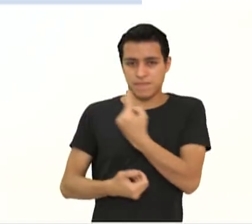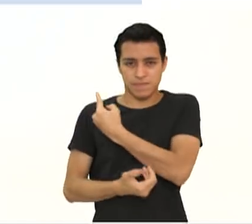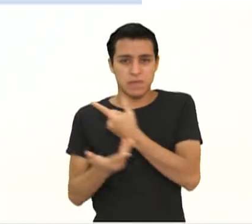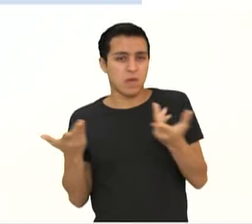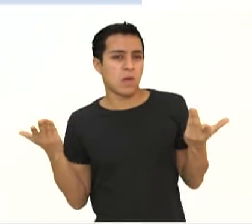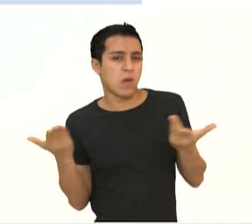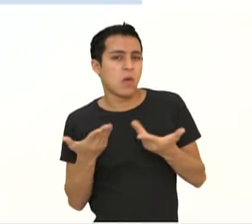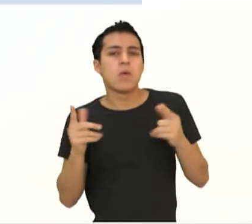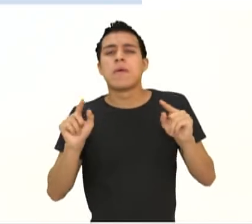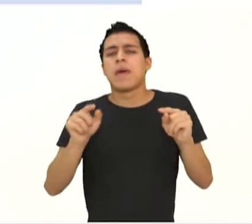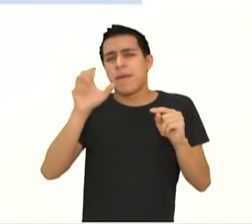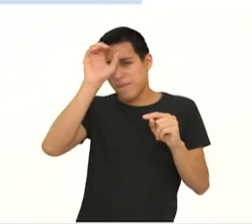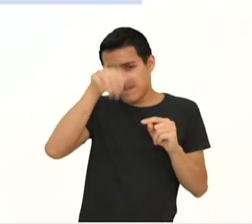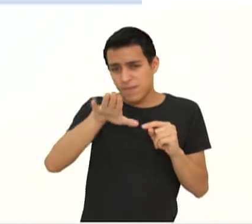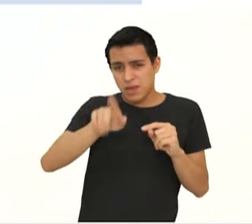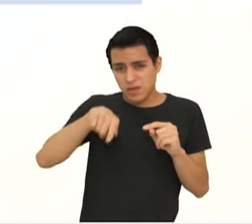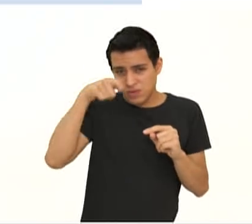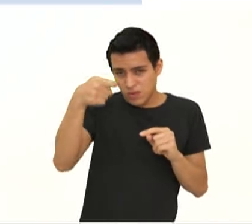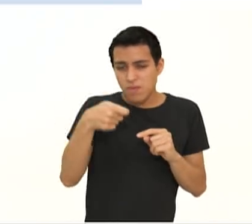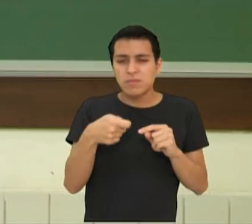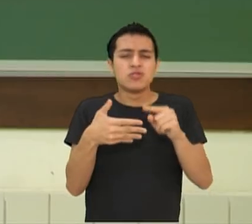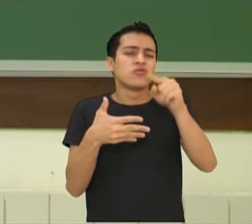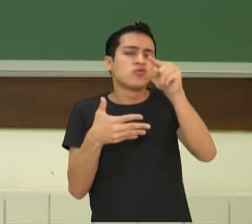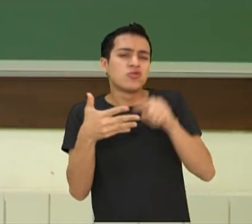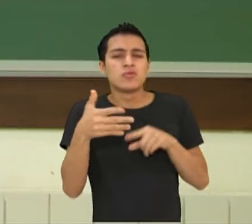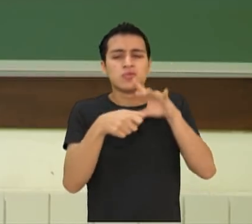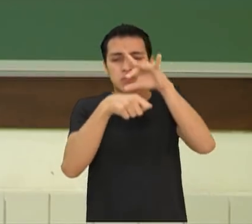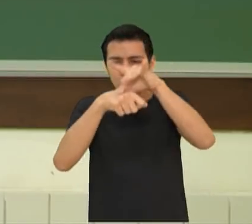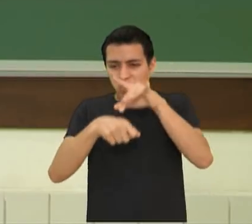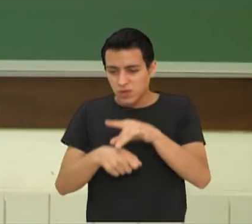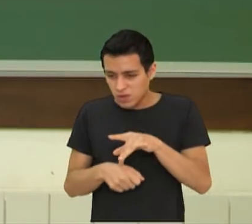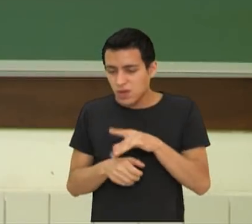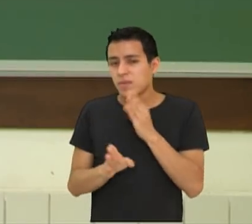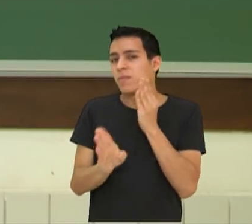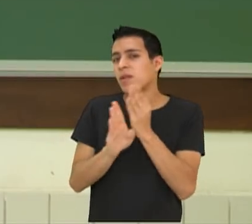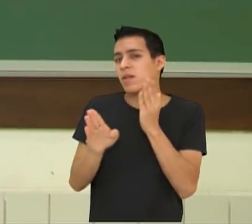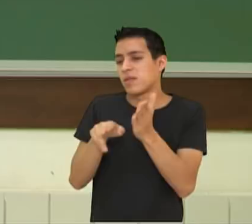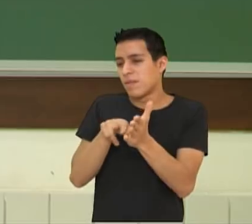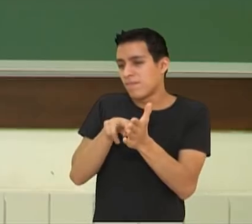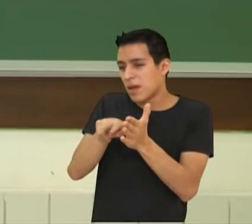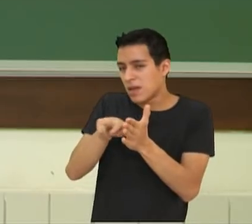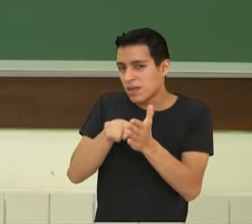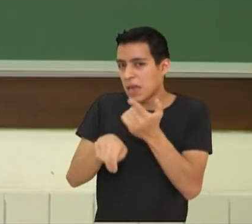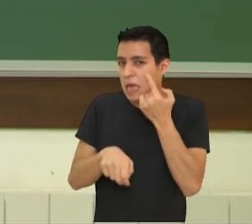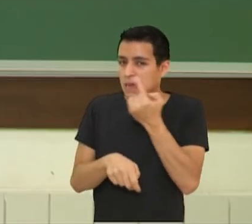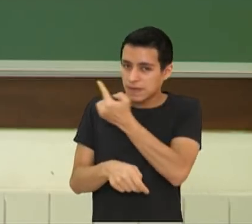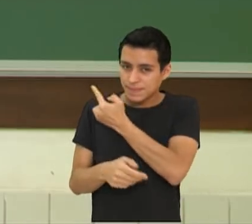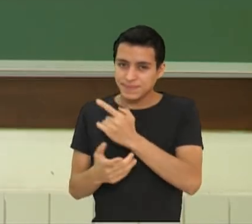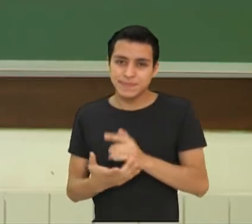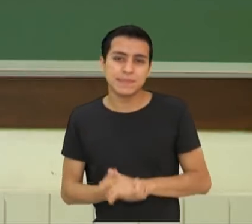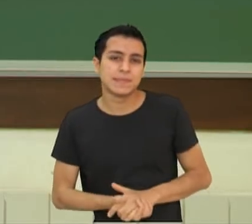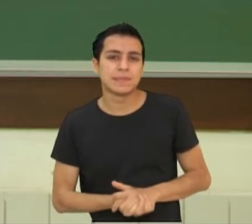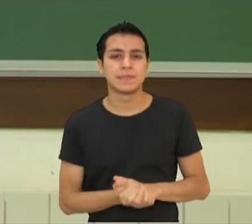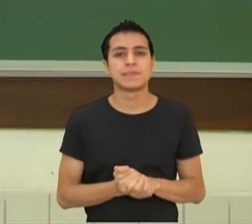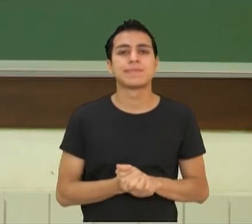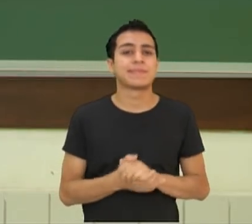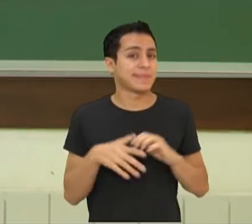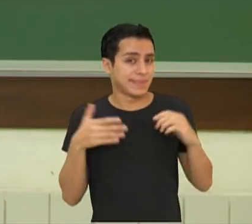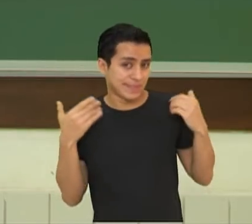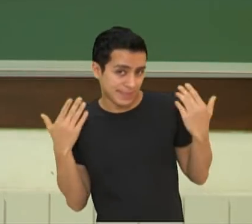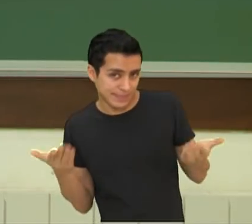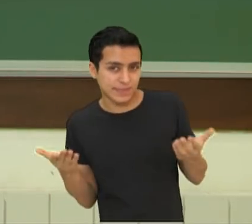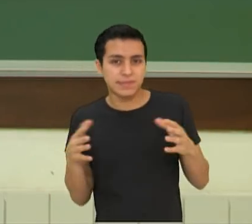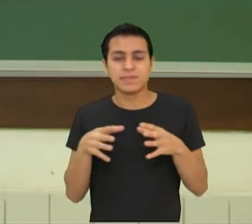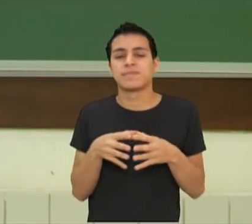vai aprender um pouquinho sobre essas doenças causadas por bactérias. Muito bem. Bom, pessoal,